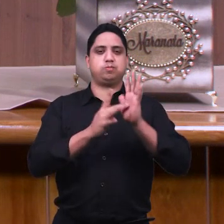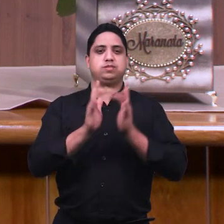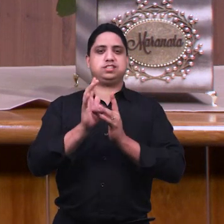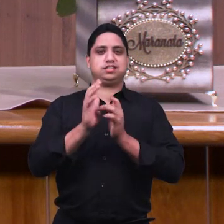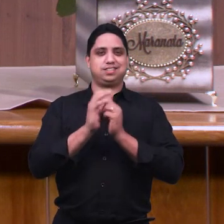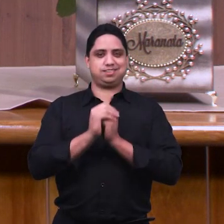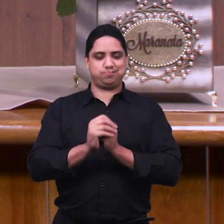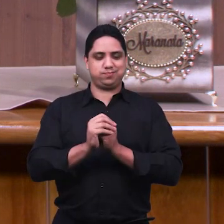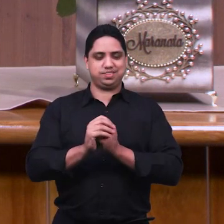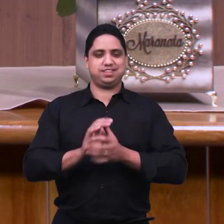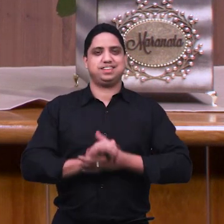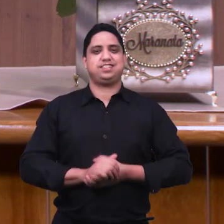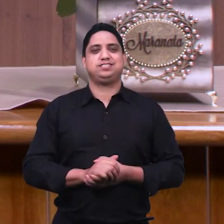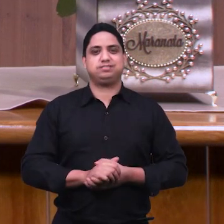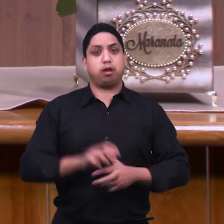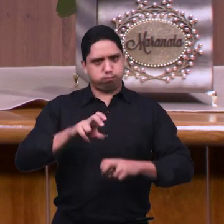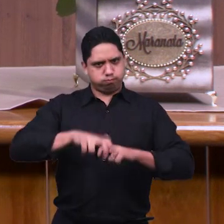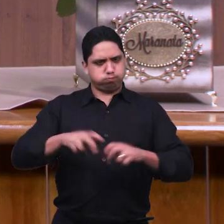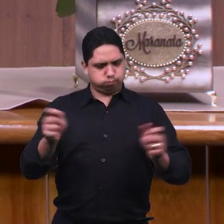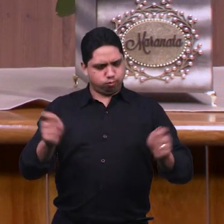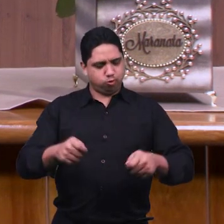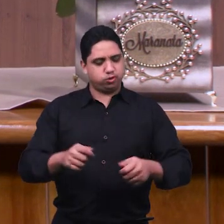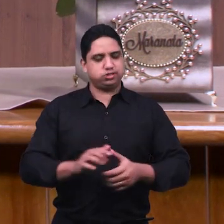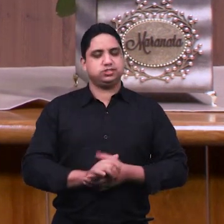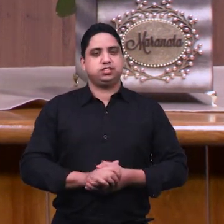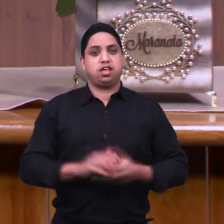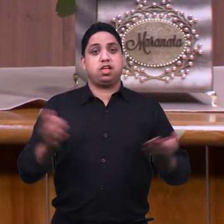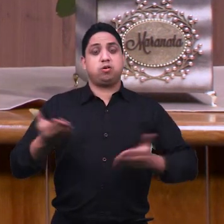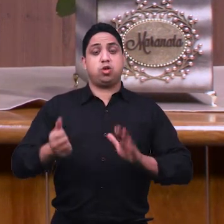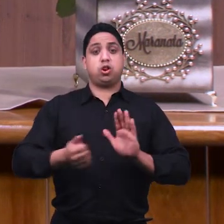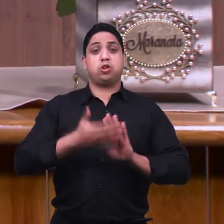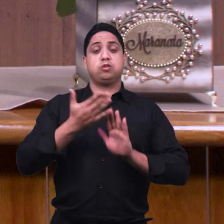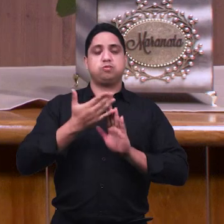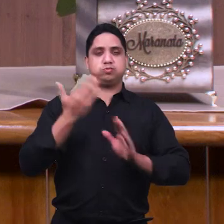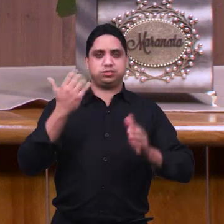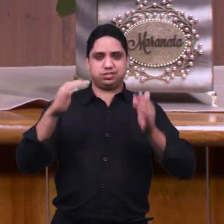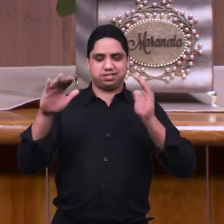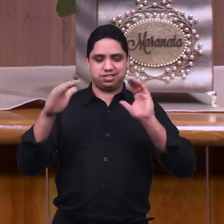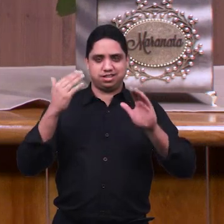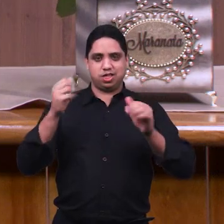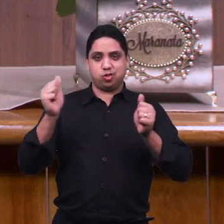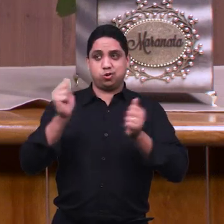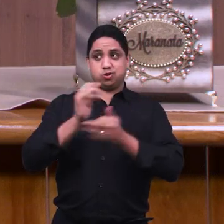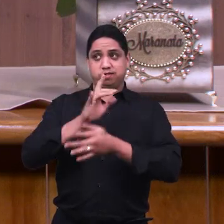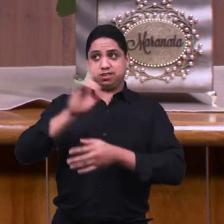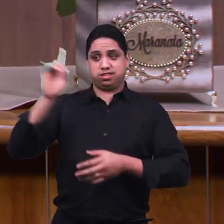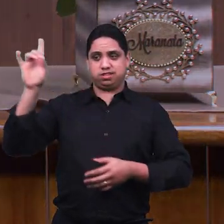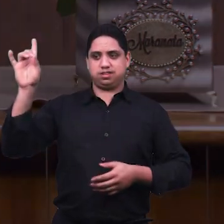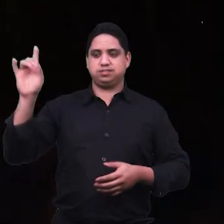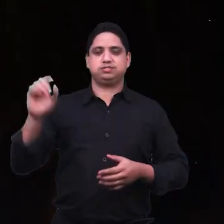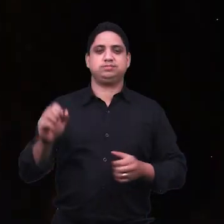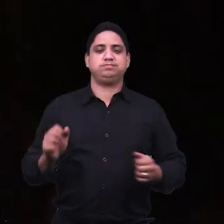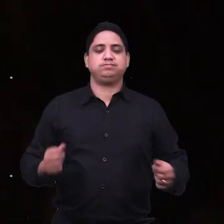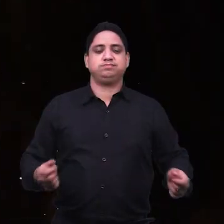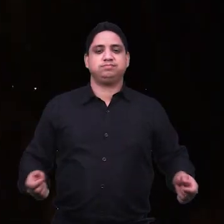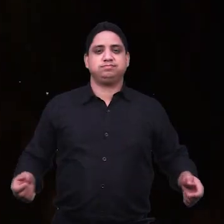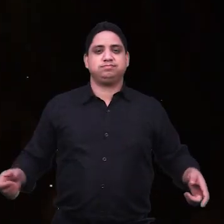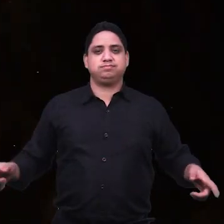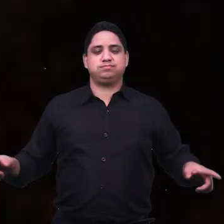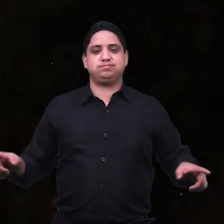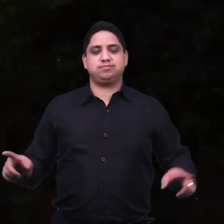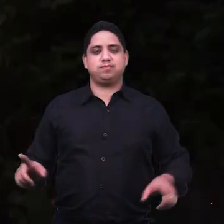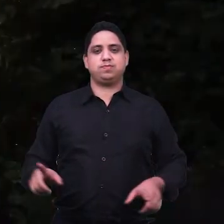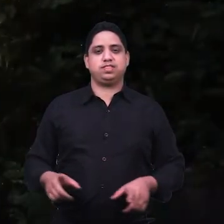Jesus. Amém, Senhor, amém. Poder sentar, vamos cantar um louvor neste instante, glorificação, Senhor.